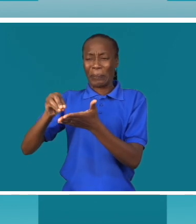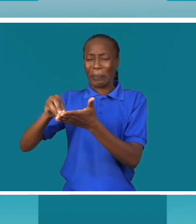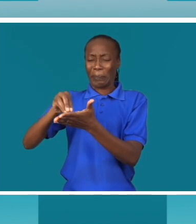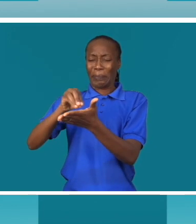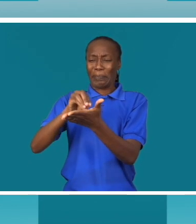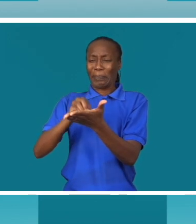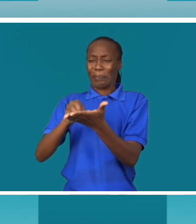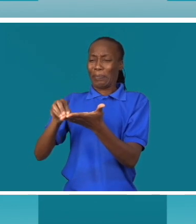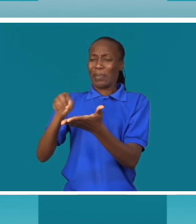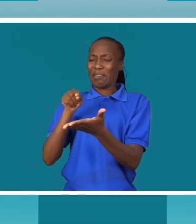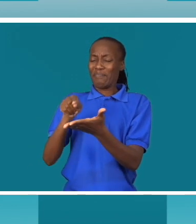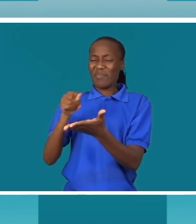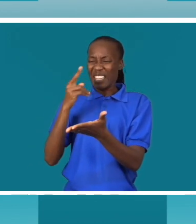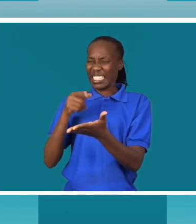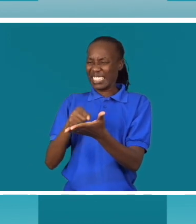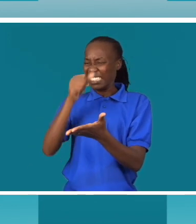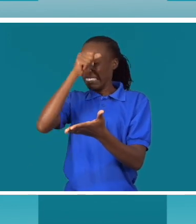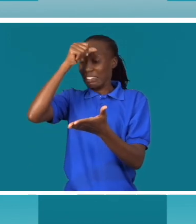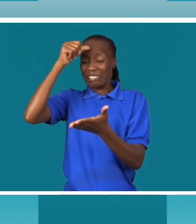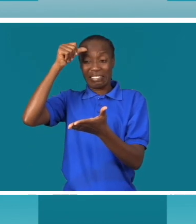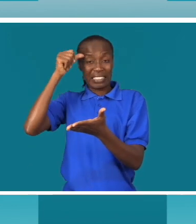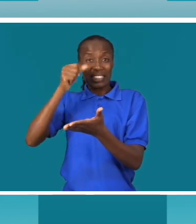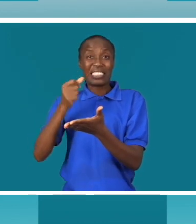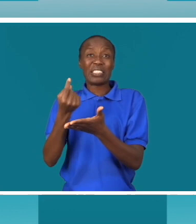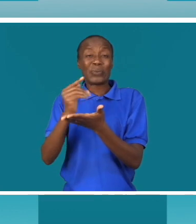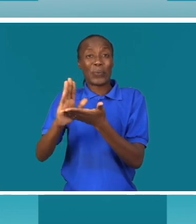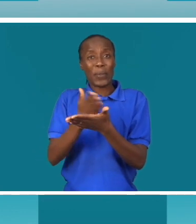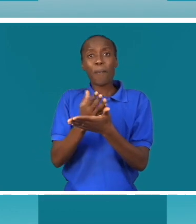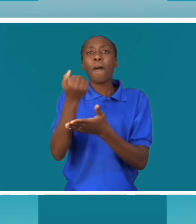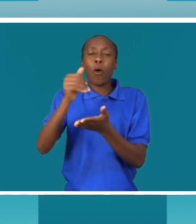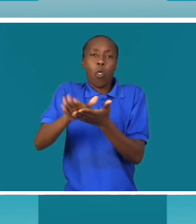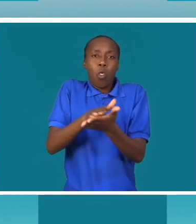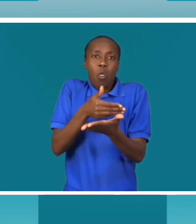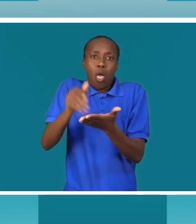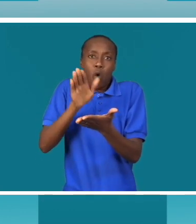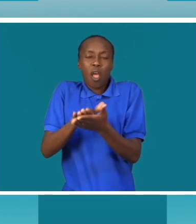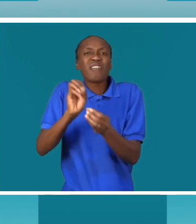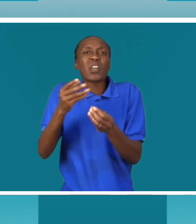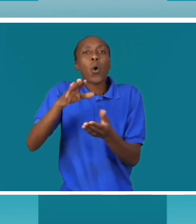Lixamos para que não corte a pessoa que usa.